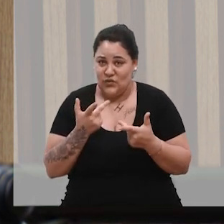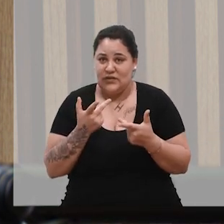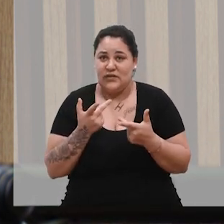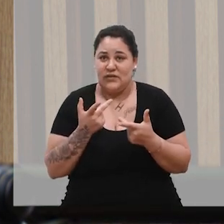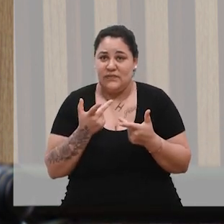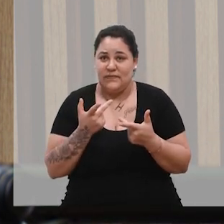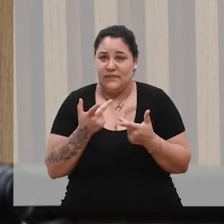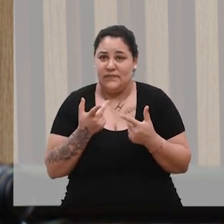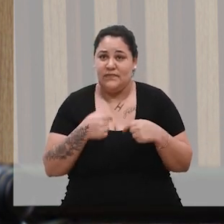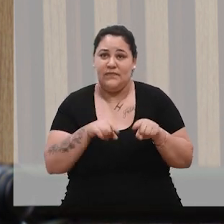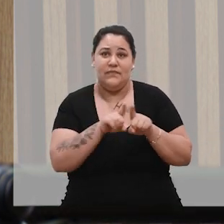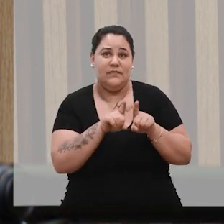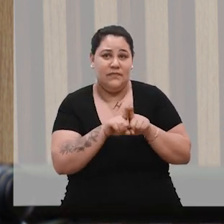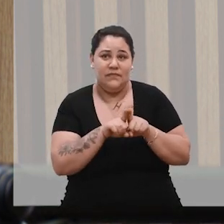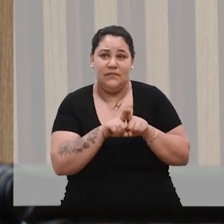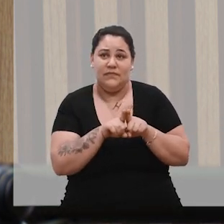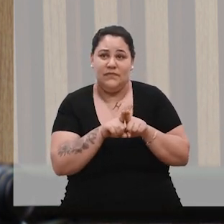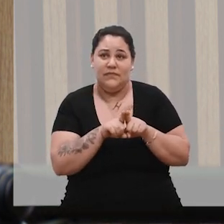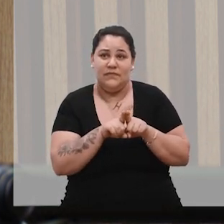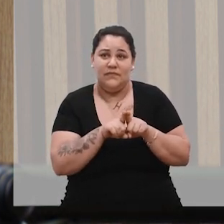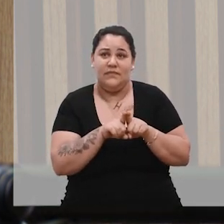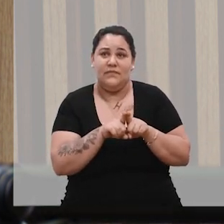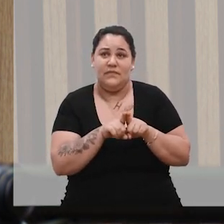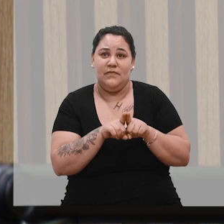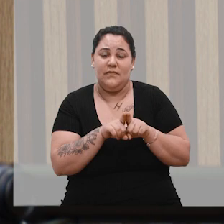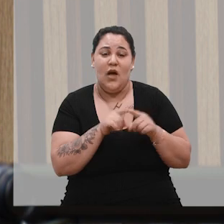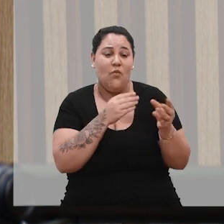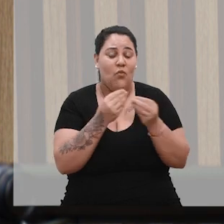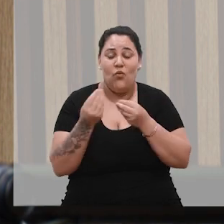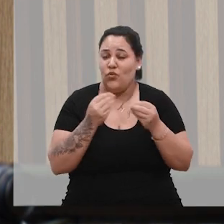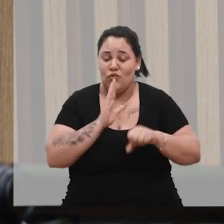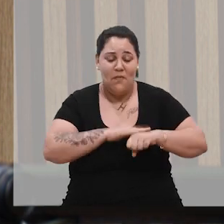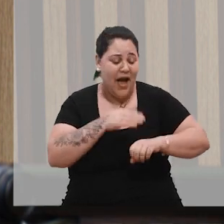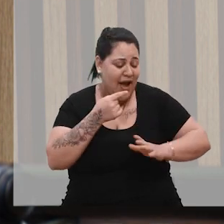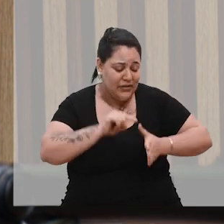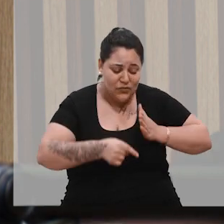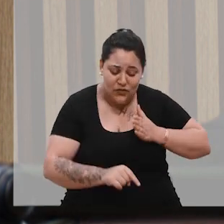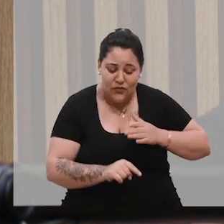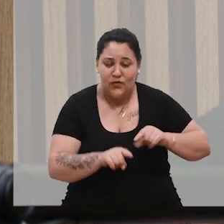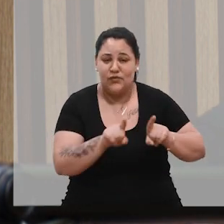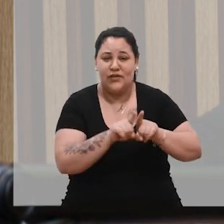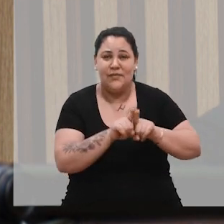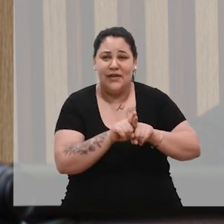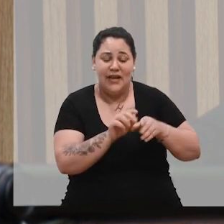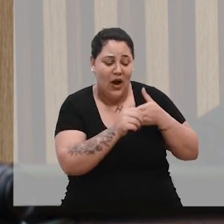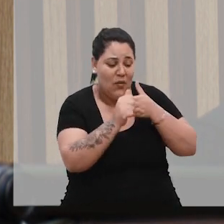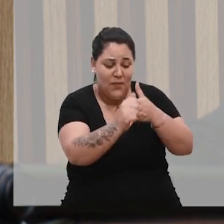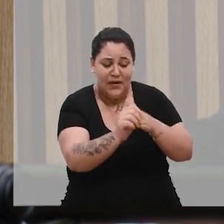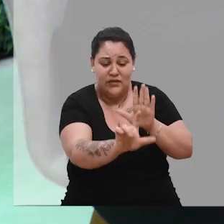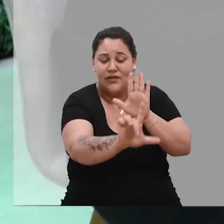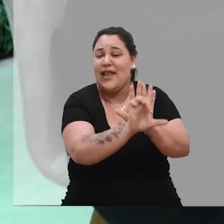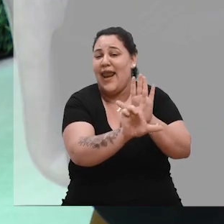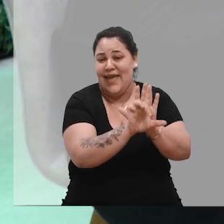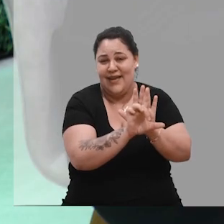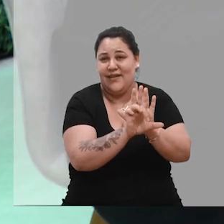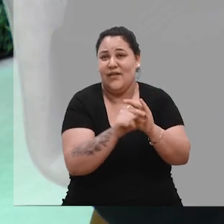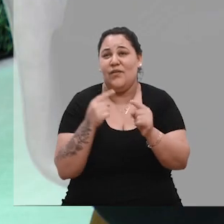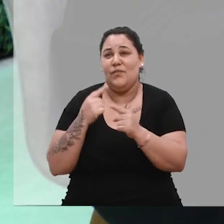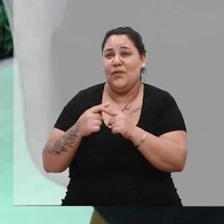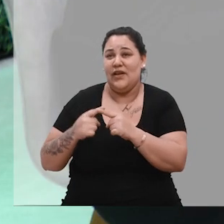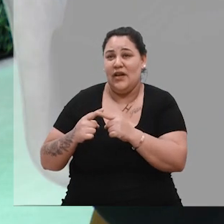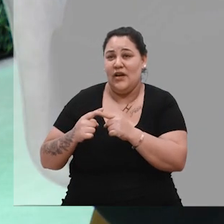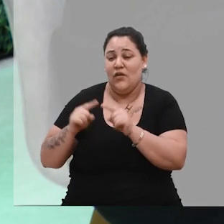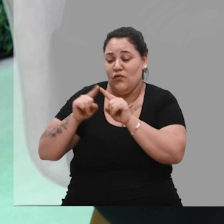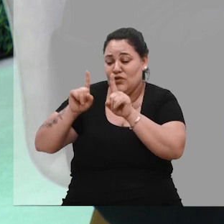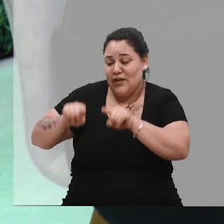gente vai ter uma mãe que ela vai amamentar e ela vai ter todo o seu direito garantido, muito além daqueles que estão previstos na legislação, porque essa empregada ela tem que